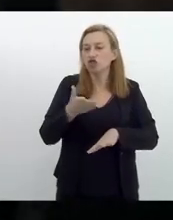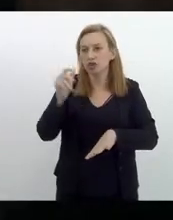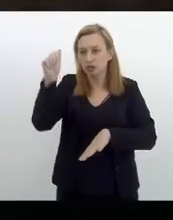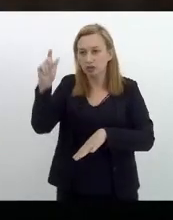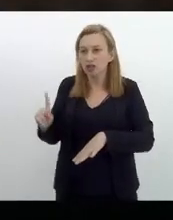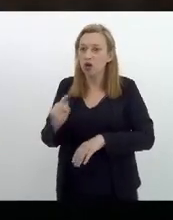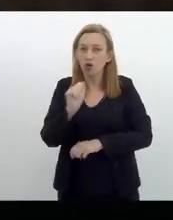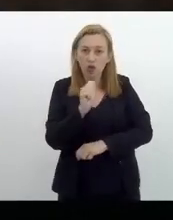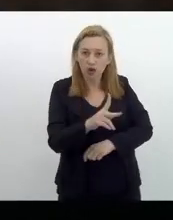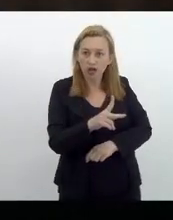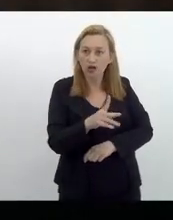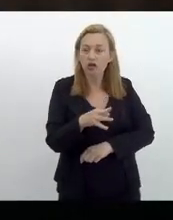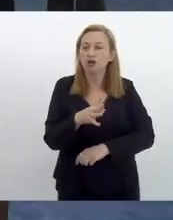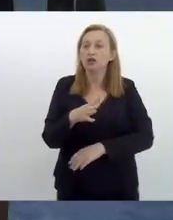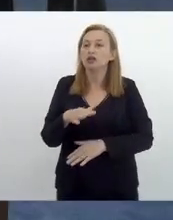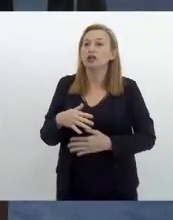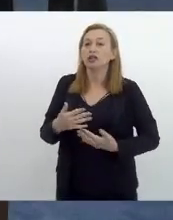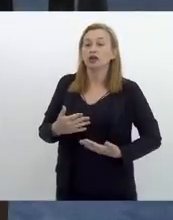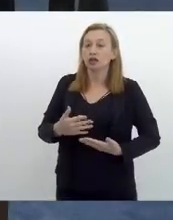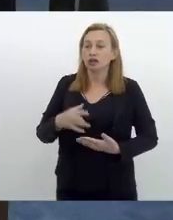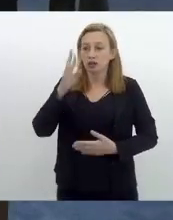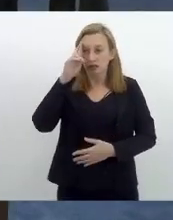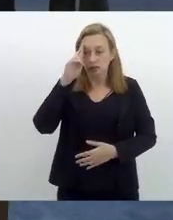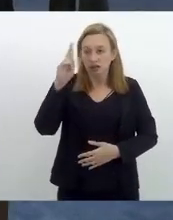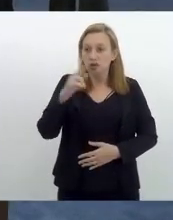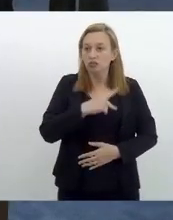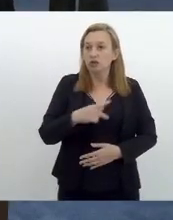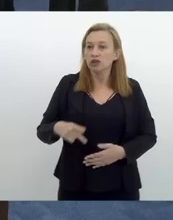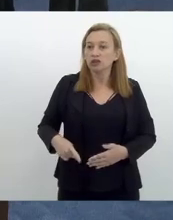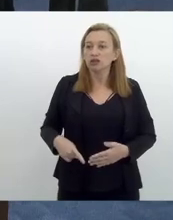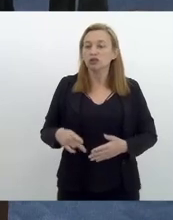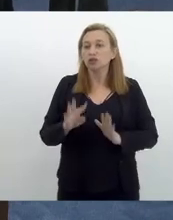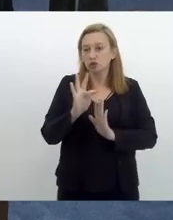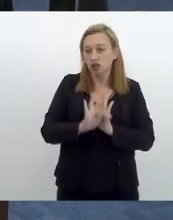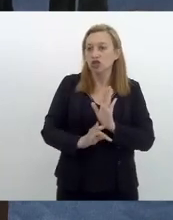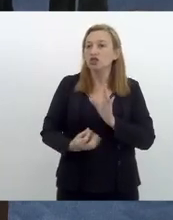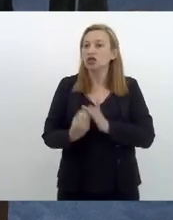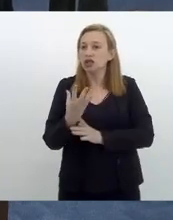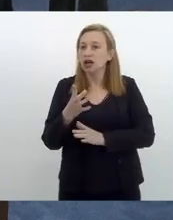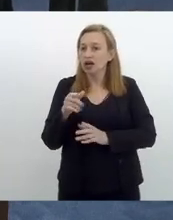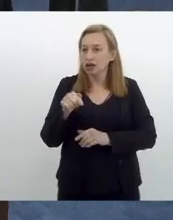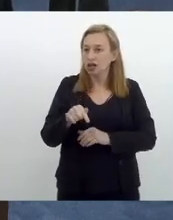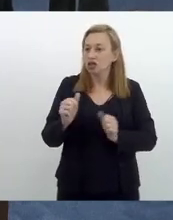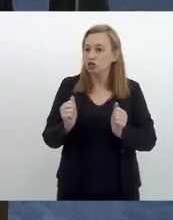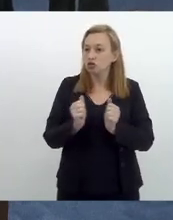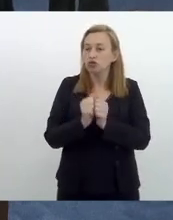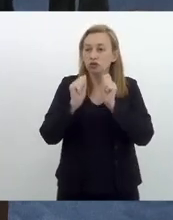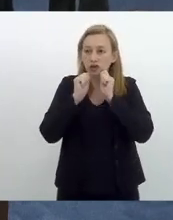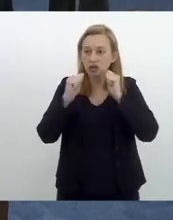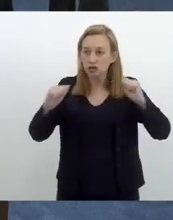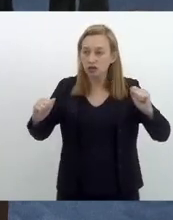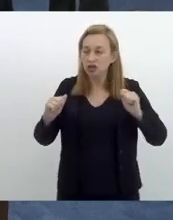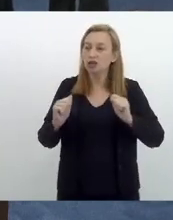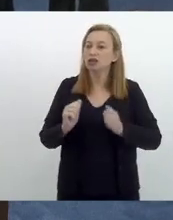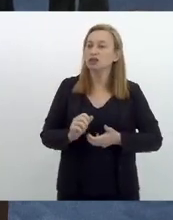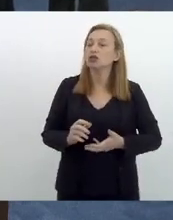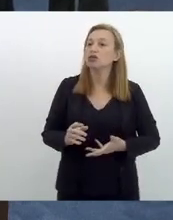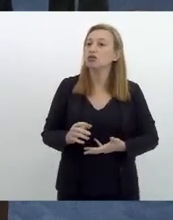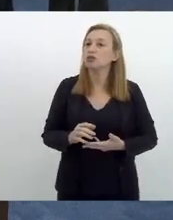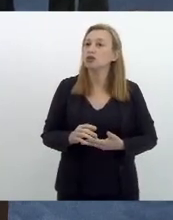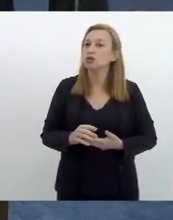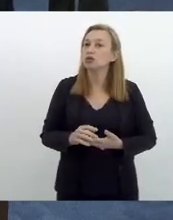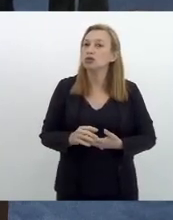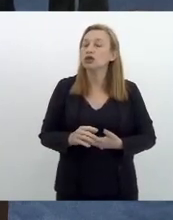Com isso, o texto que vamos construir aqui com as assessorias. Porque com isso porque